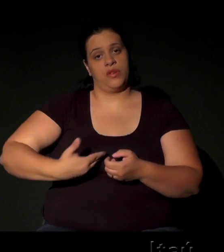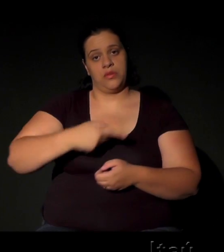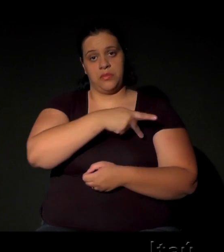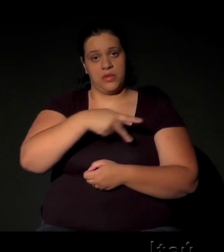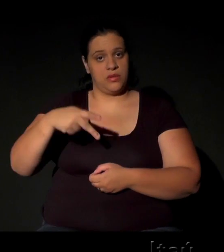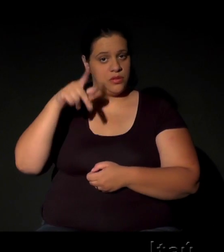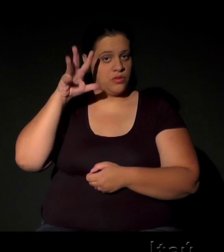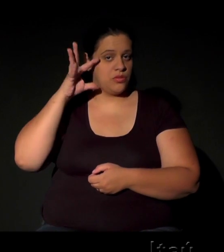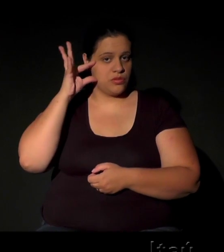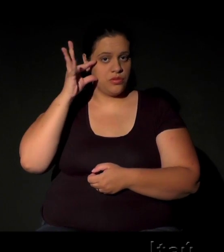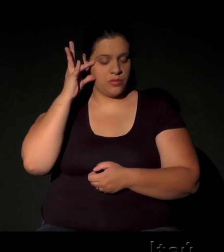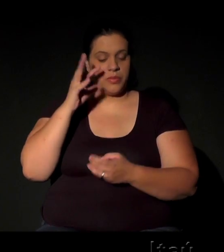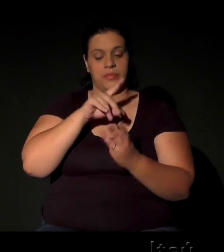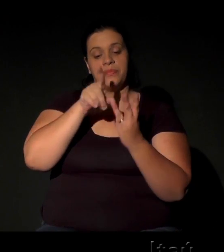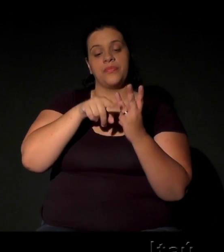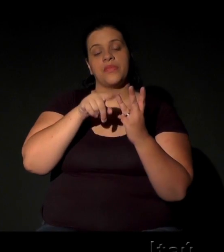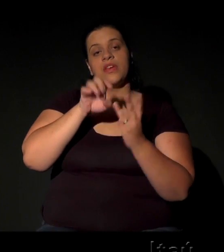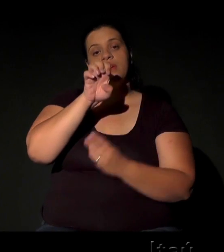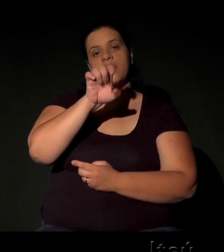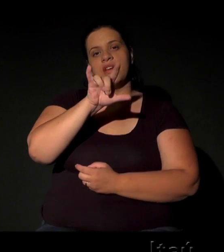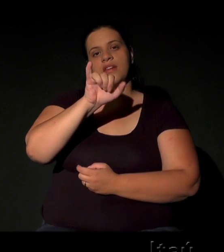e agora chamar Eliane